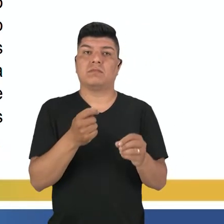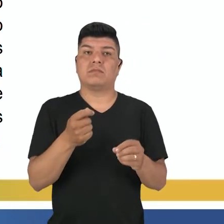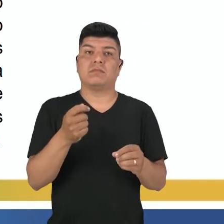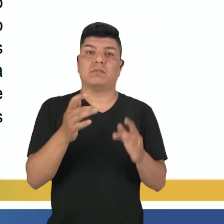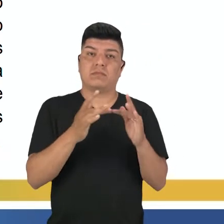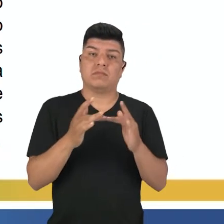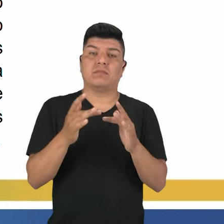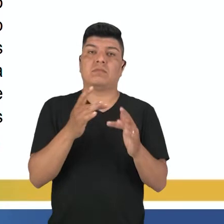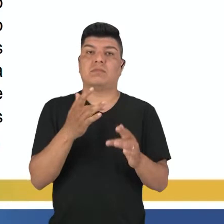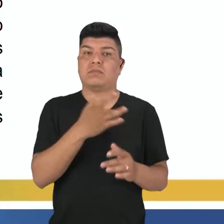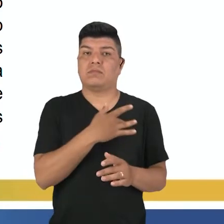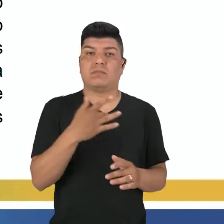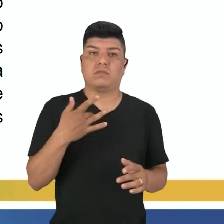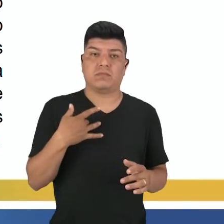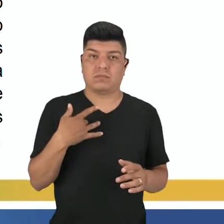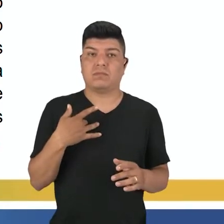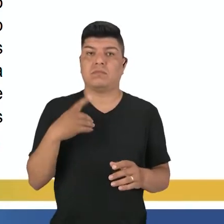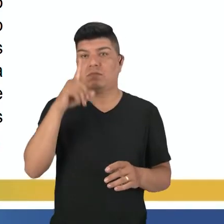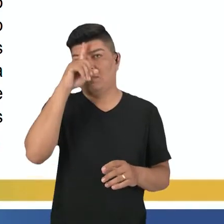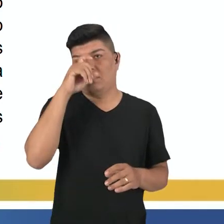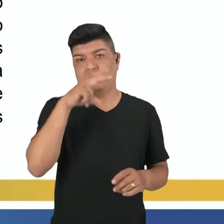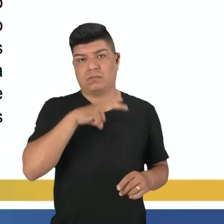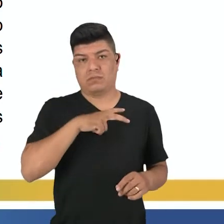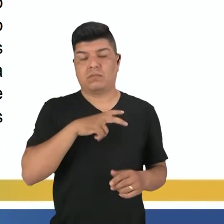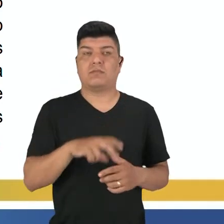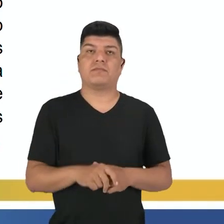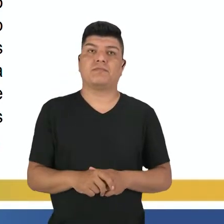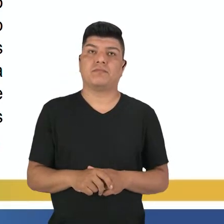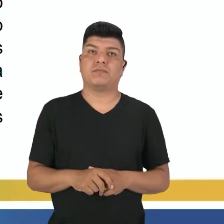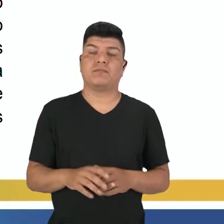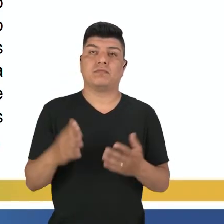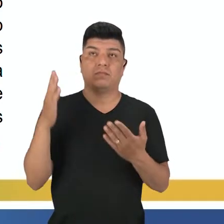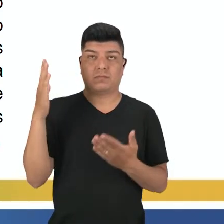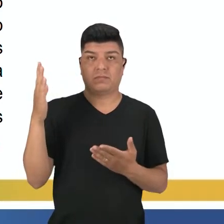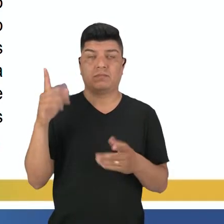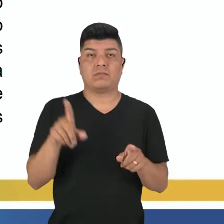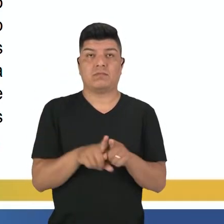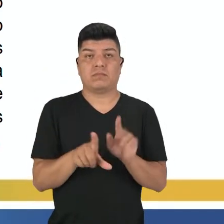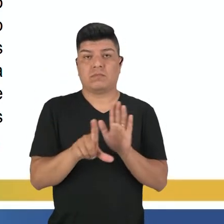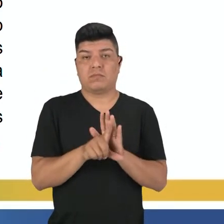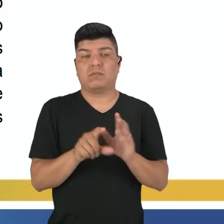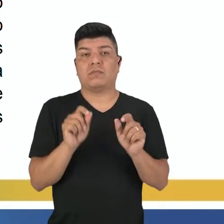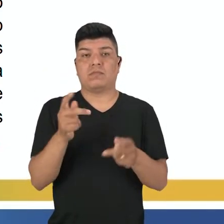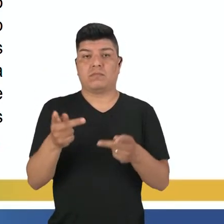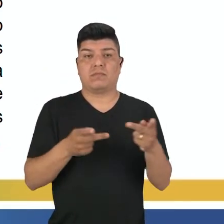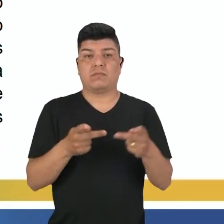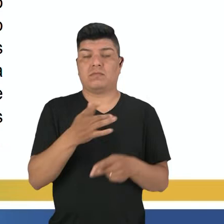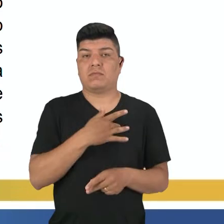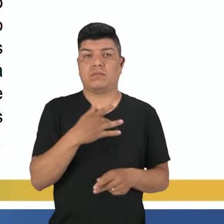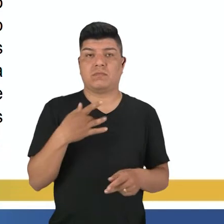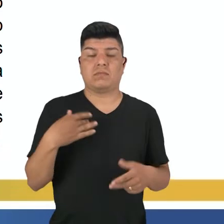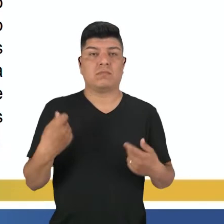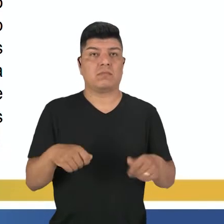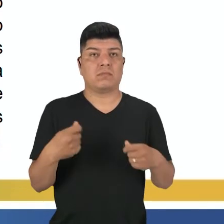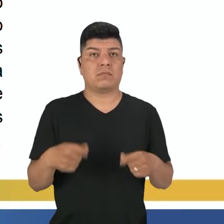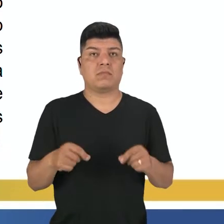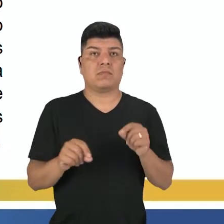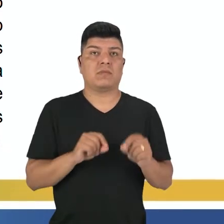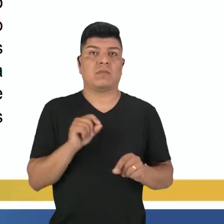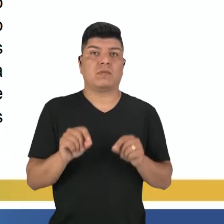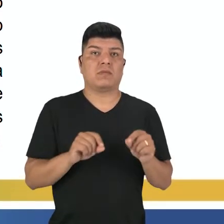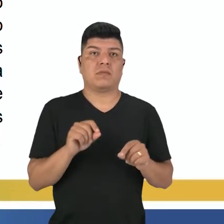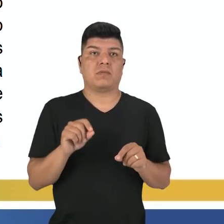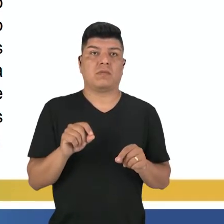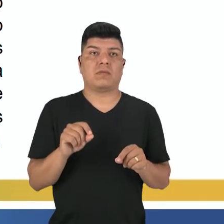saúde em hospitais particulares. Bom, segundo essa portaria também, os planos de saúde eles devem considerar,